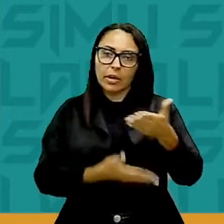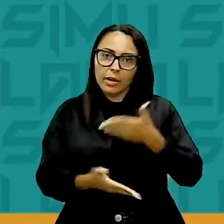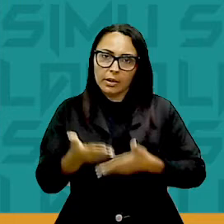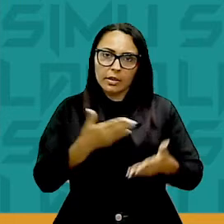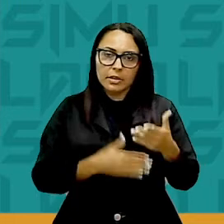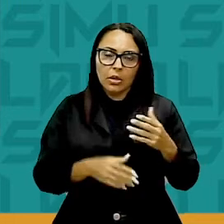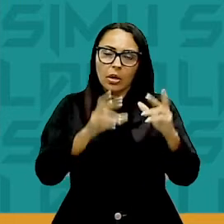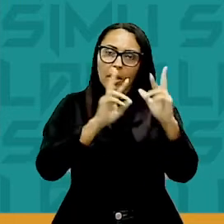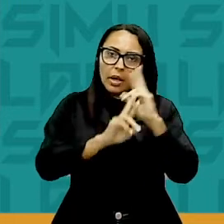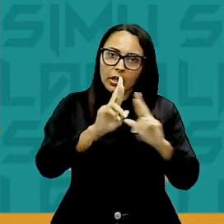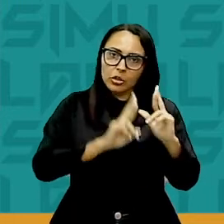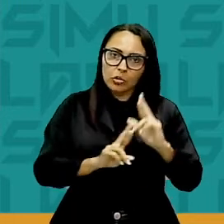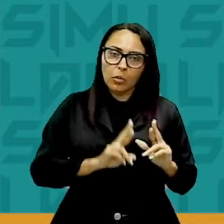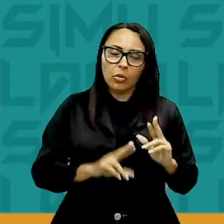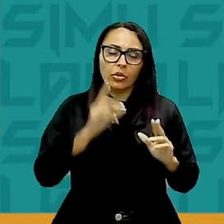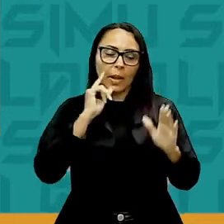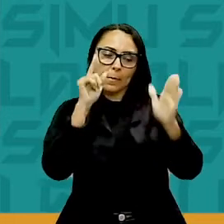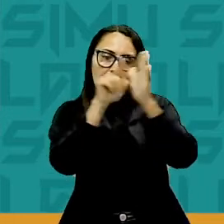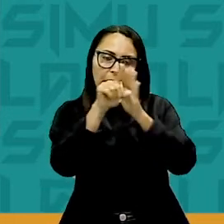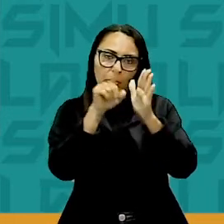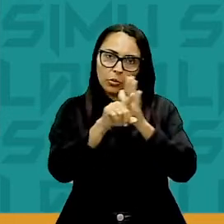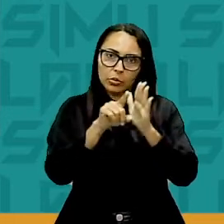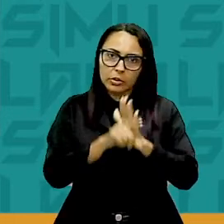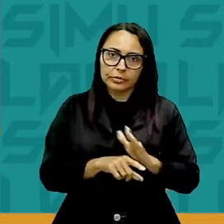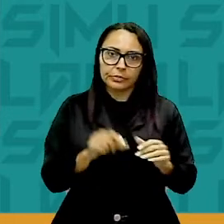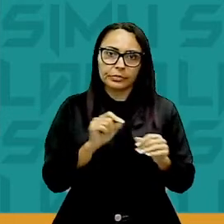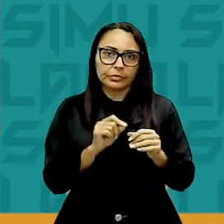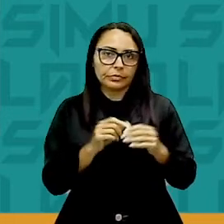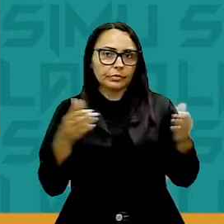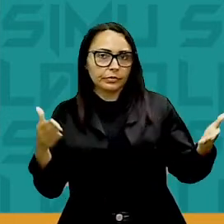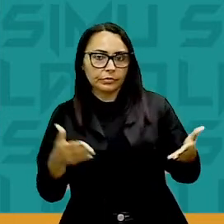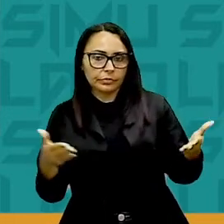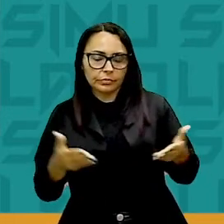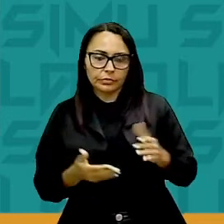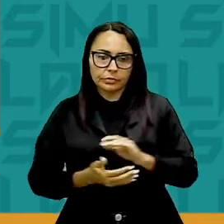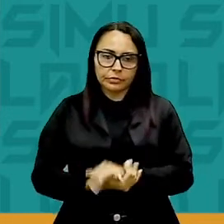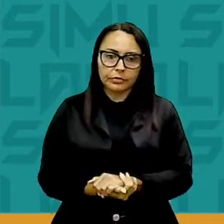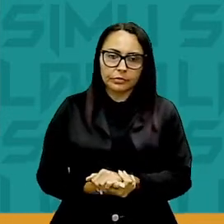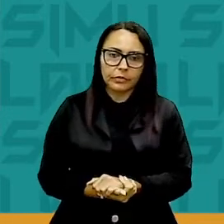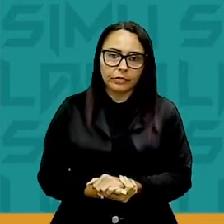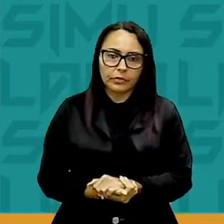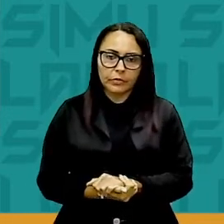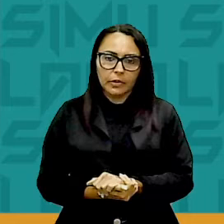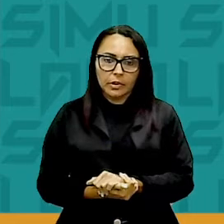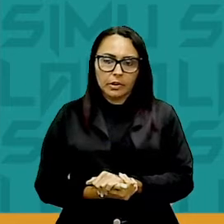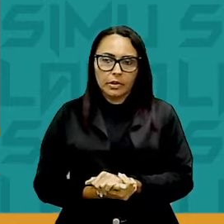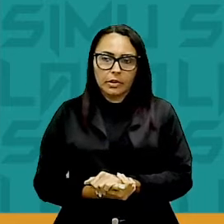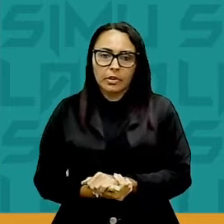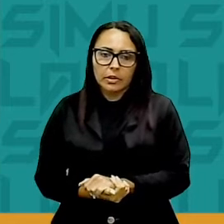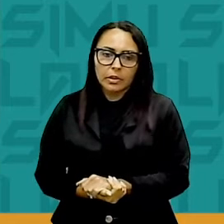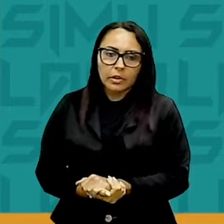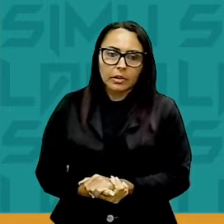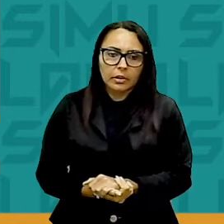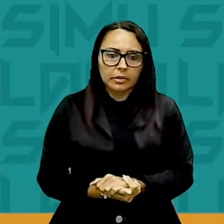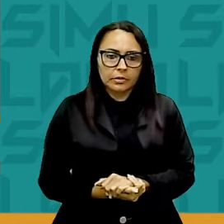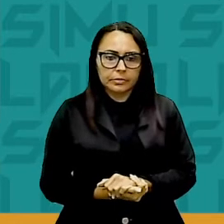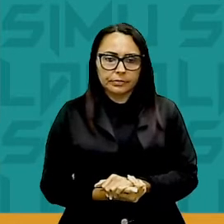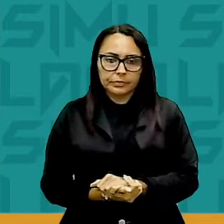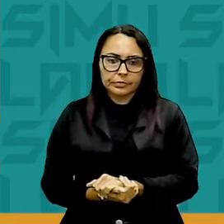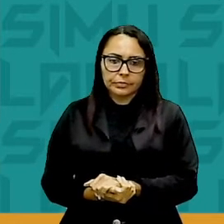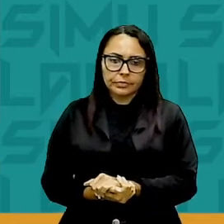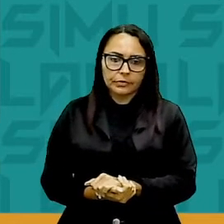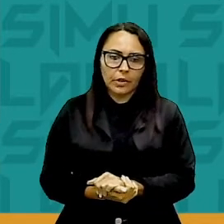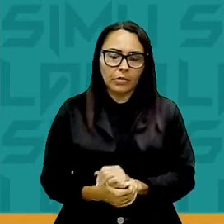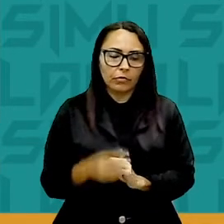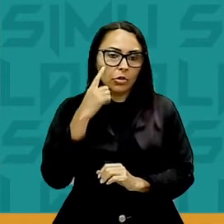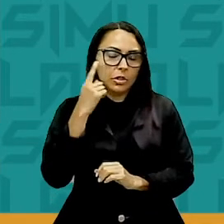à resposta da pergunta que foi feita agora para nós, tá bom? Então vamos lá. Primeira coisa, você olha